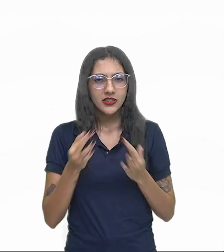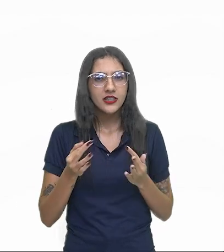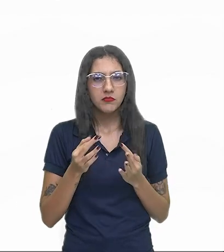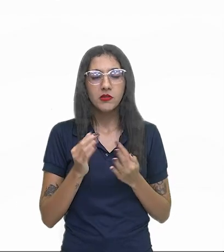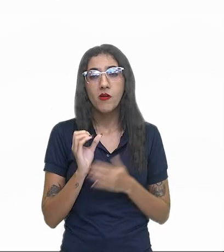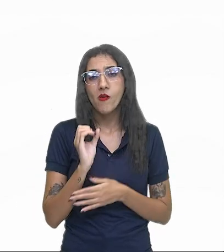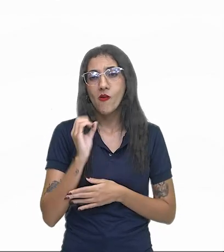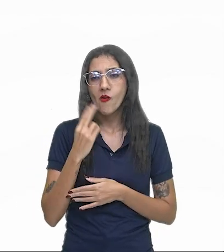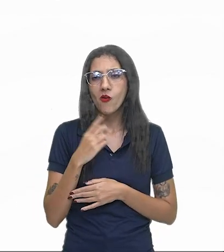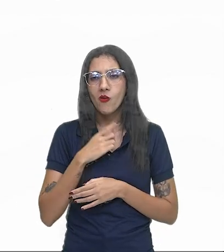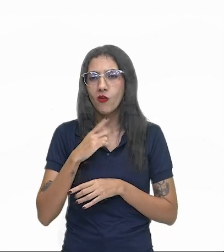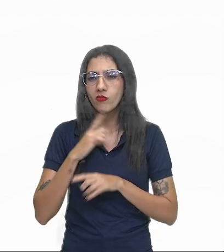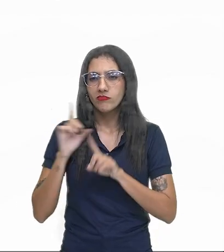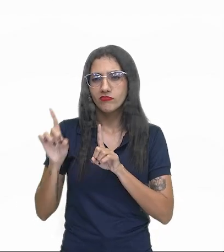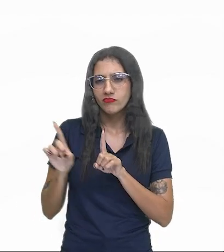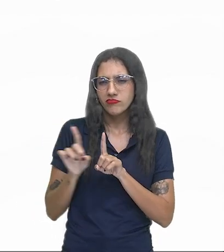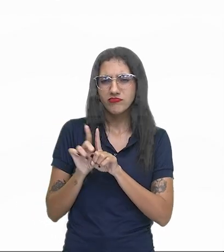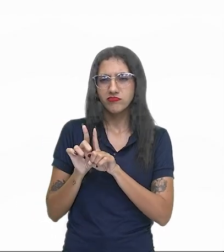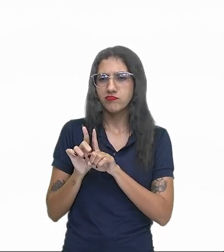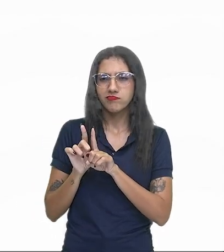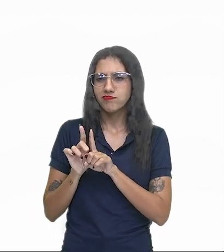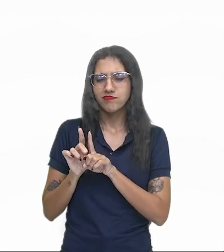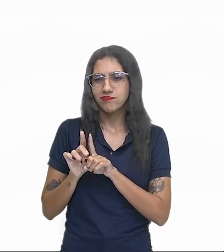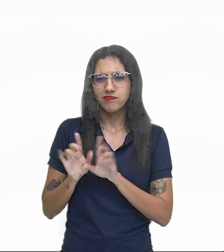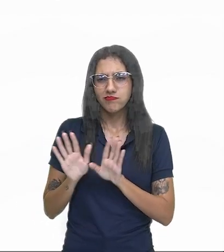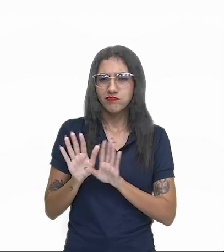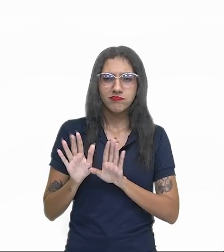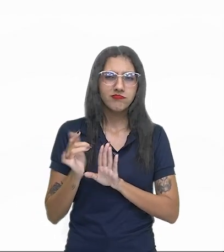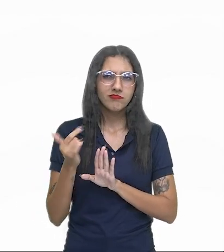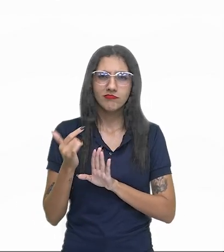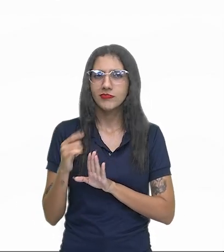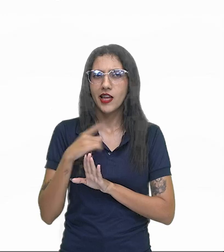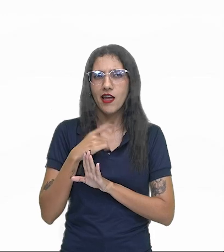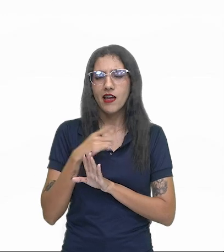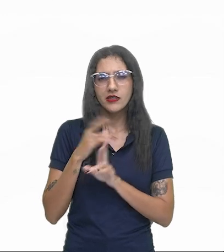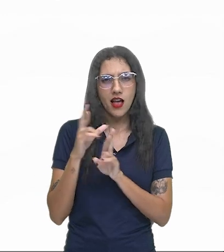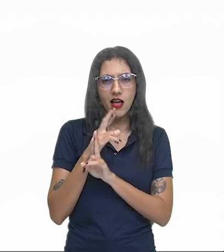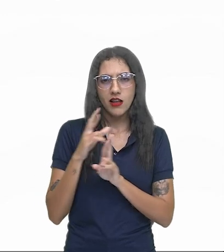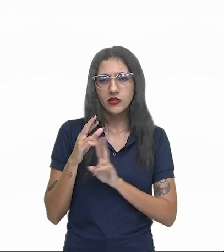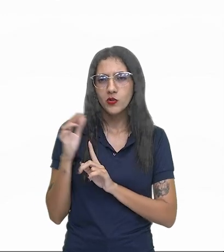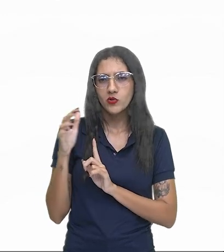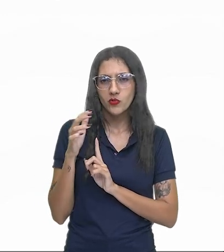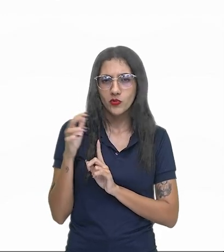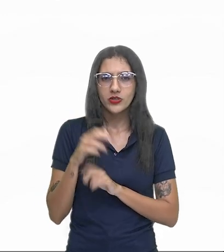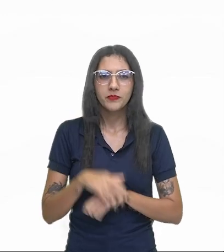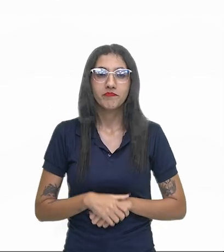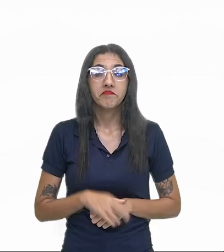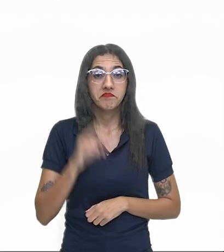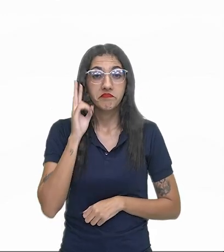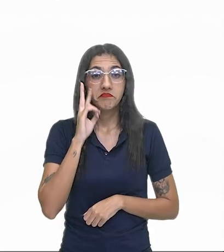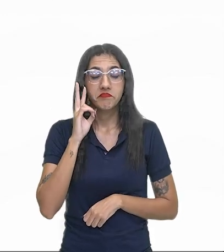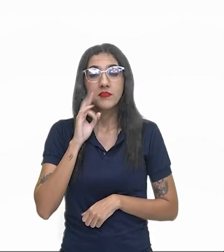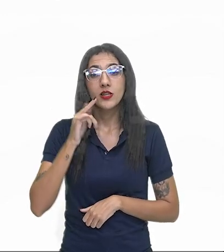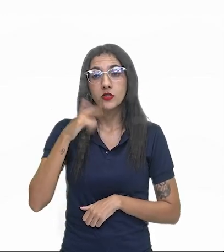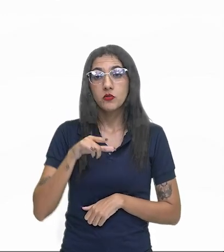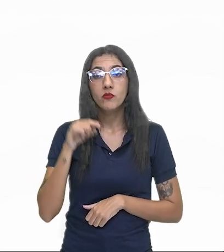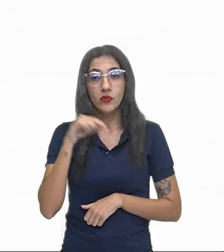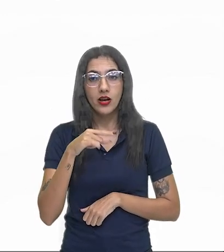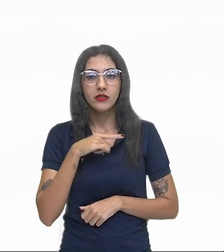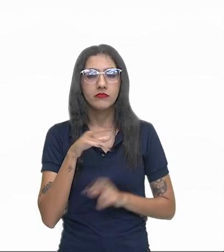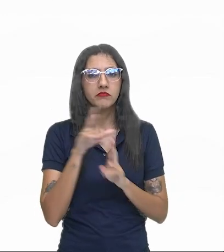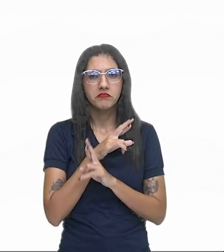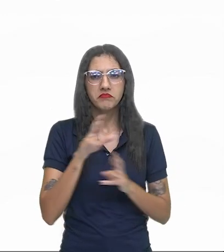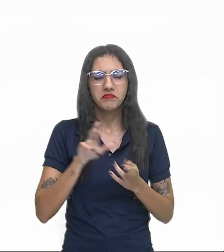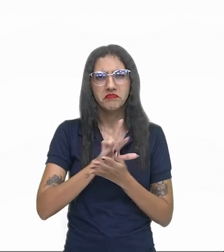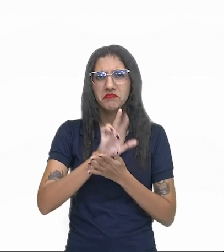bem pertinho do outro. Não influencia não somente nós. Vamos aqui reforçar que ela também envolve